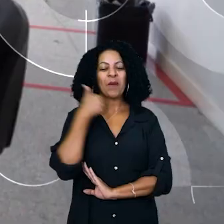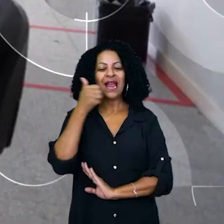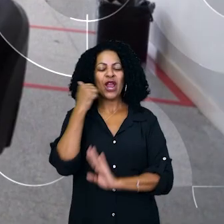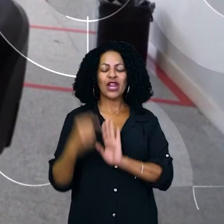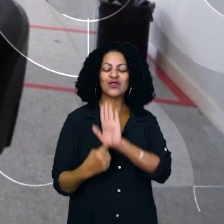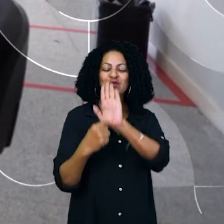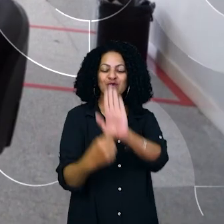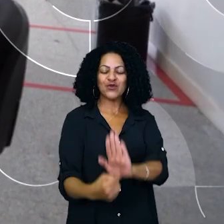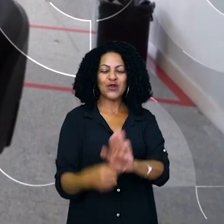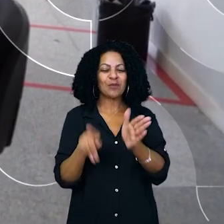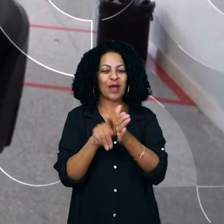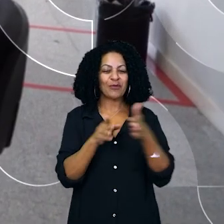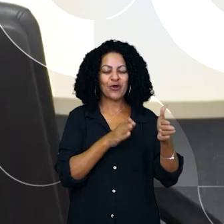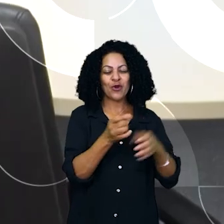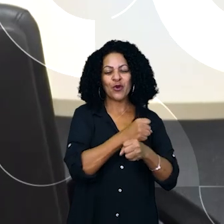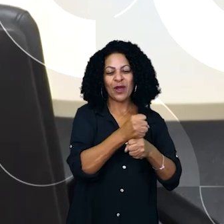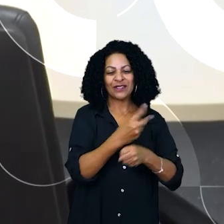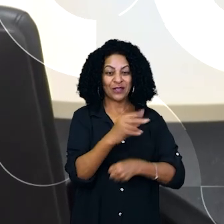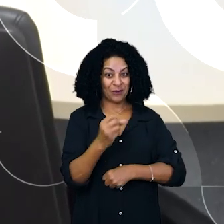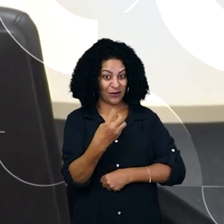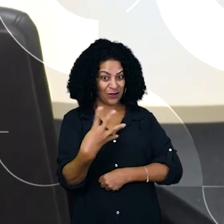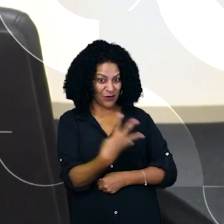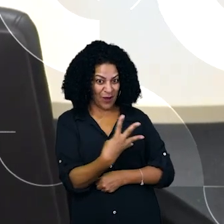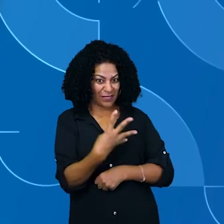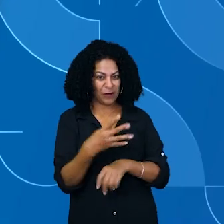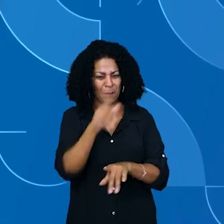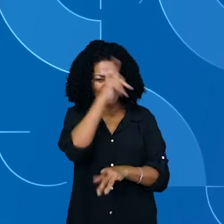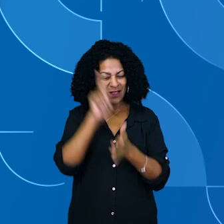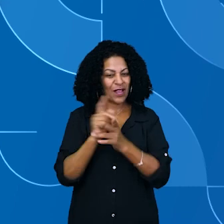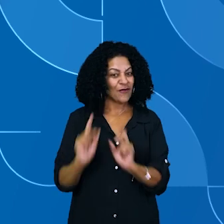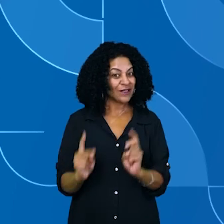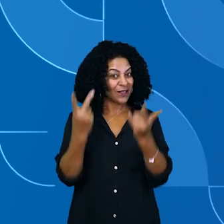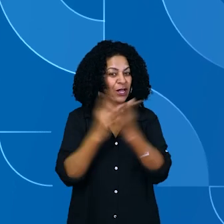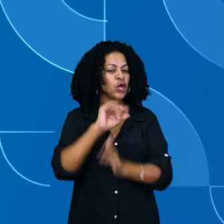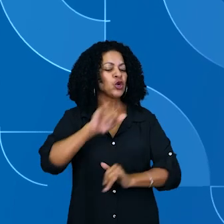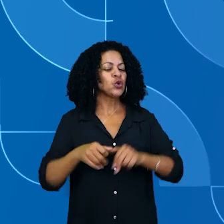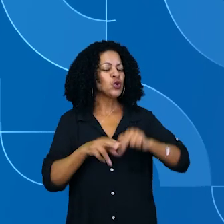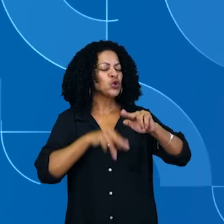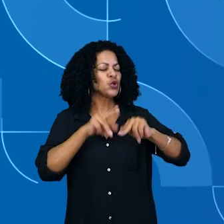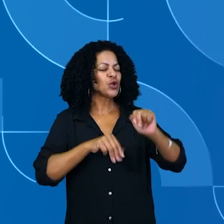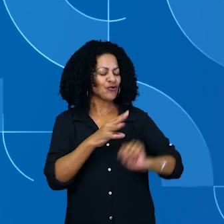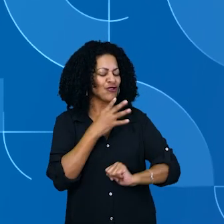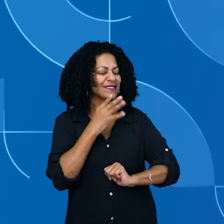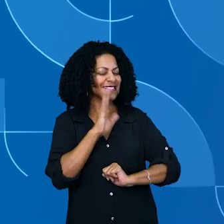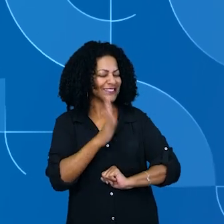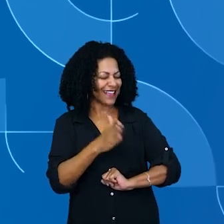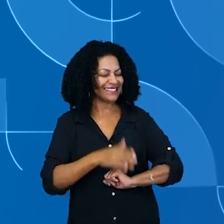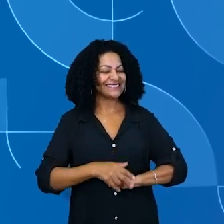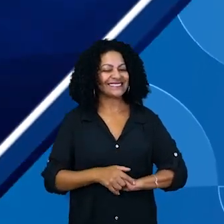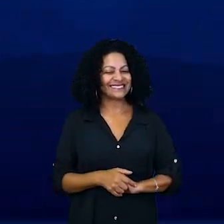alcançaram os melhores resultados em 2024. Os vencedores serão conhecidos em junho.